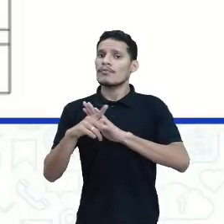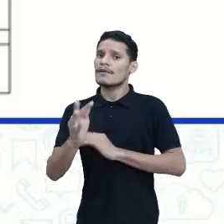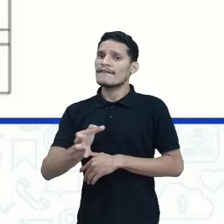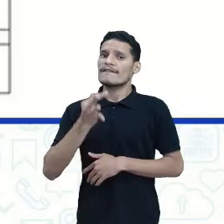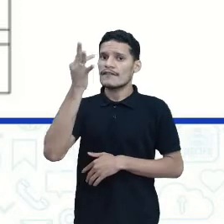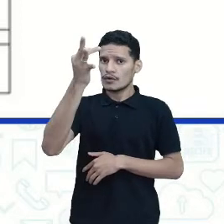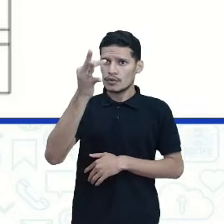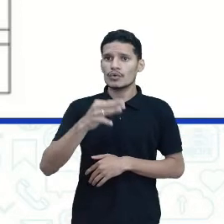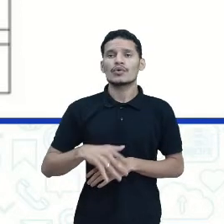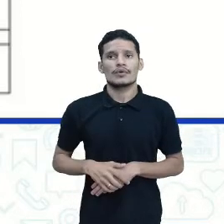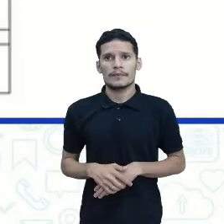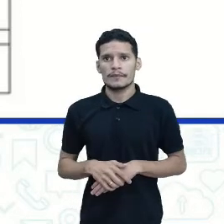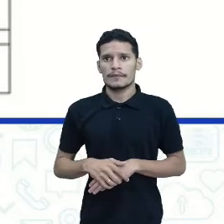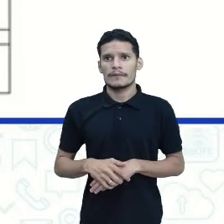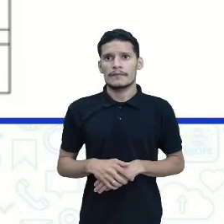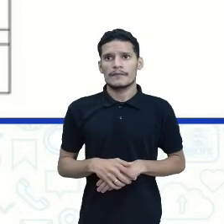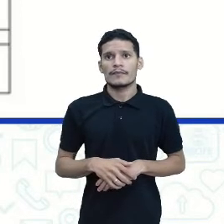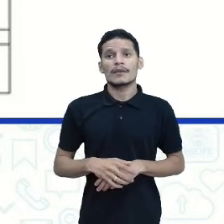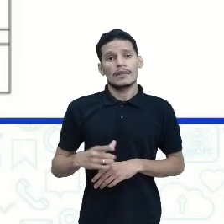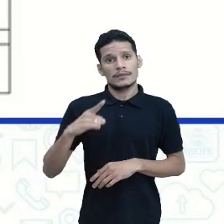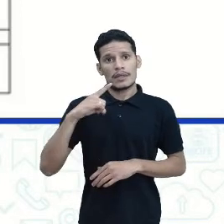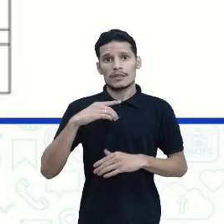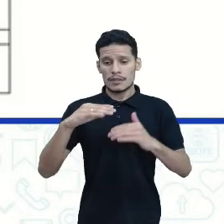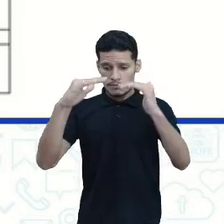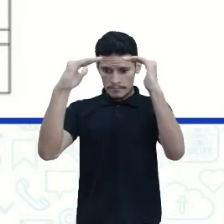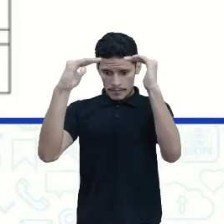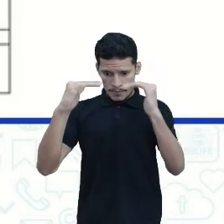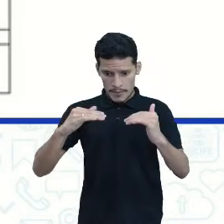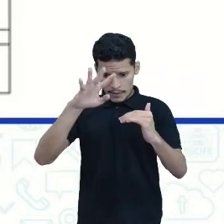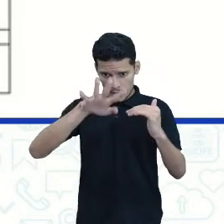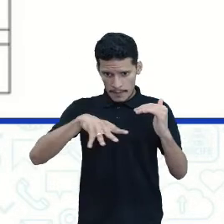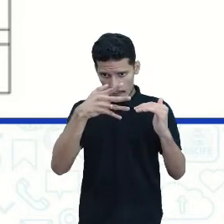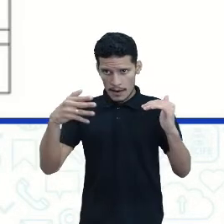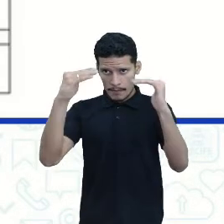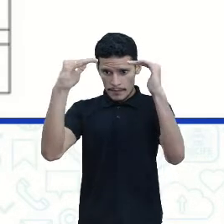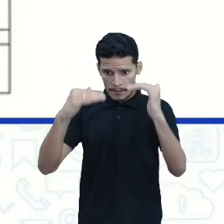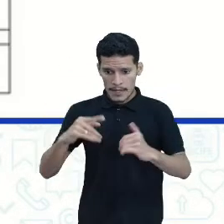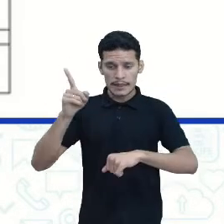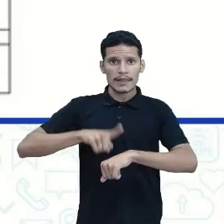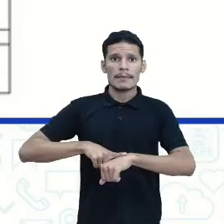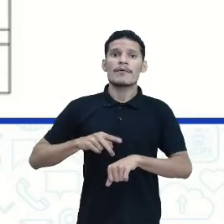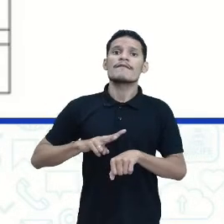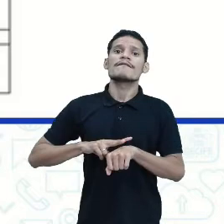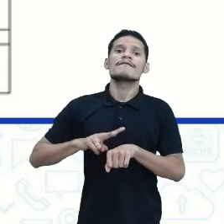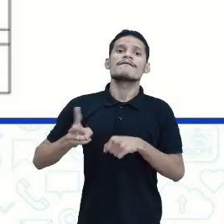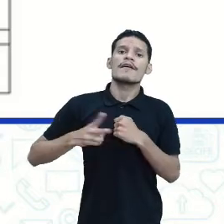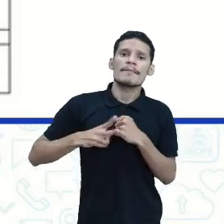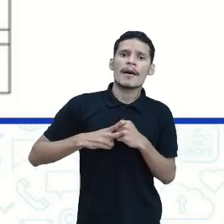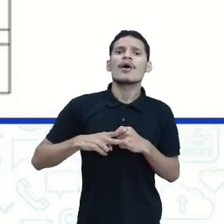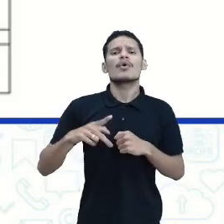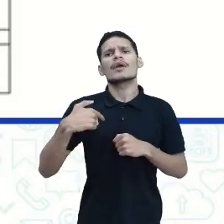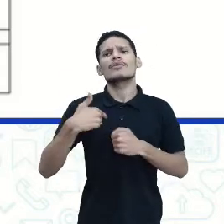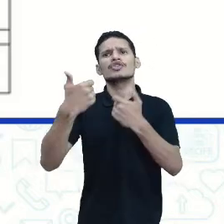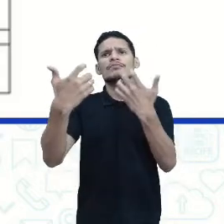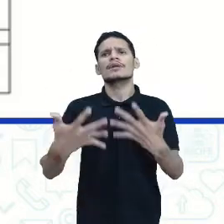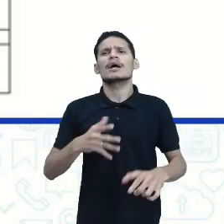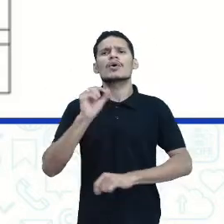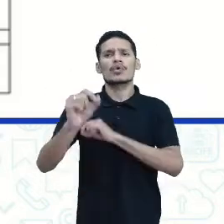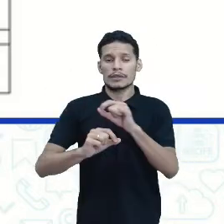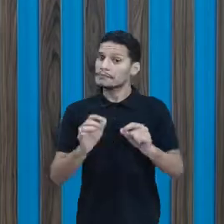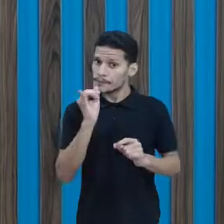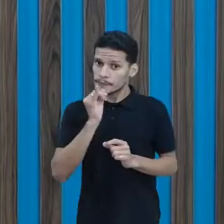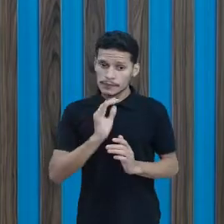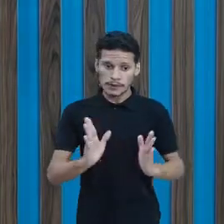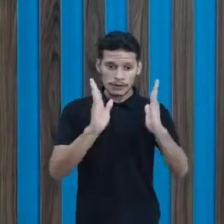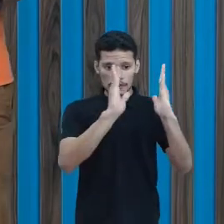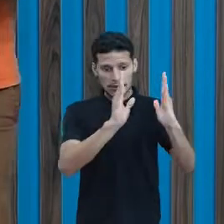will, tá? Então temos uma tabela de tempos verbais. Esses tempos verbais eu pude explicar da seguinte forma. Os tempos